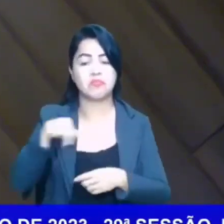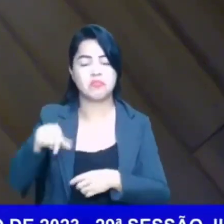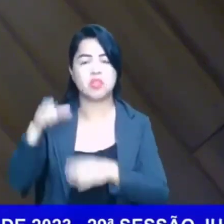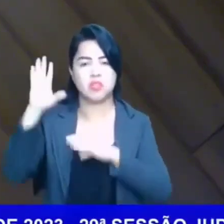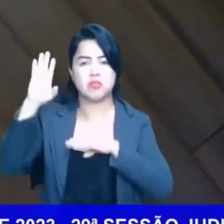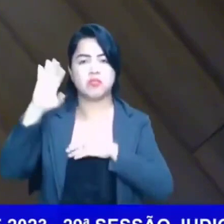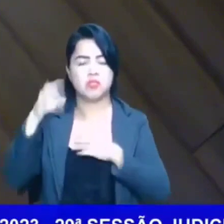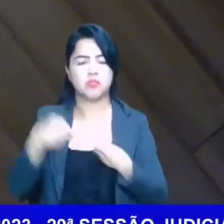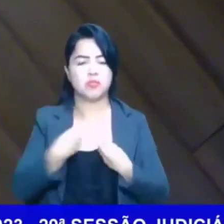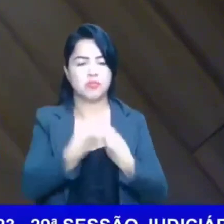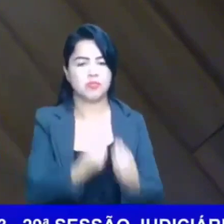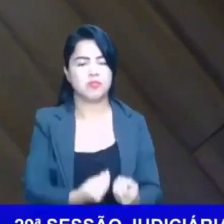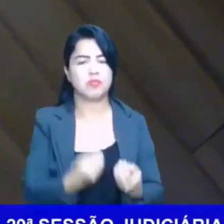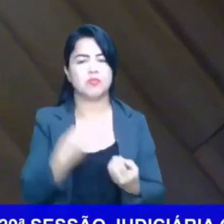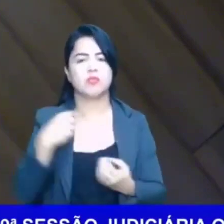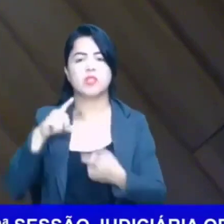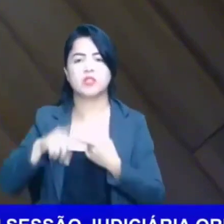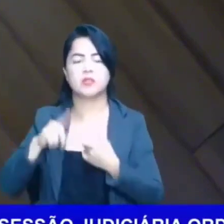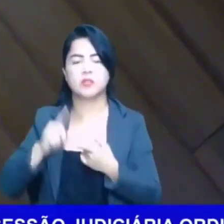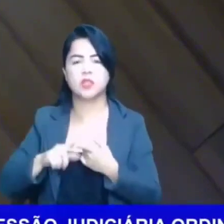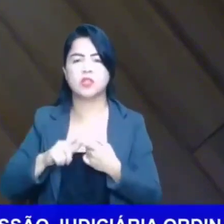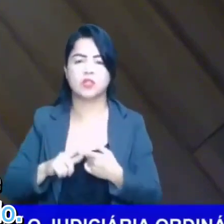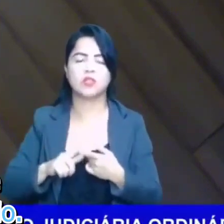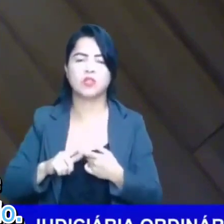apresentado pelo contador e